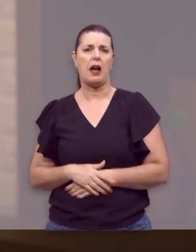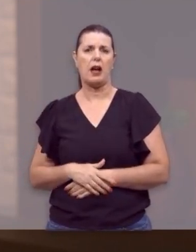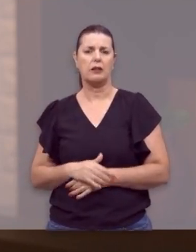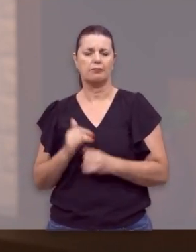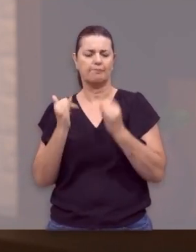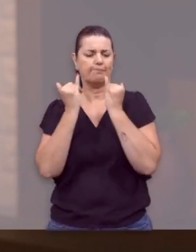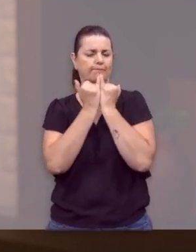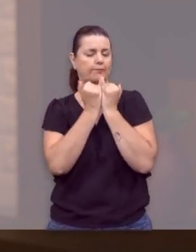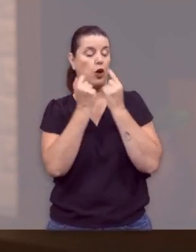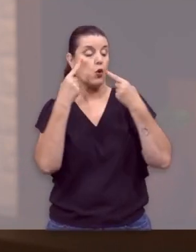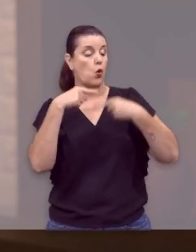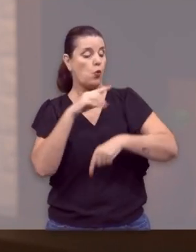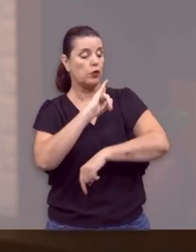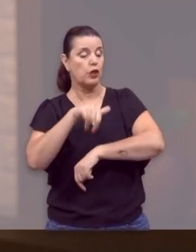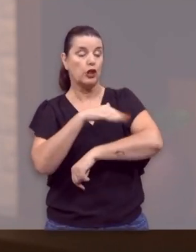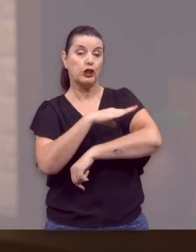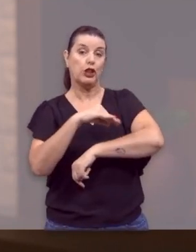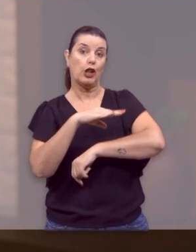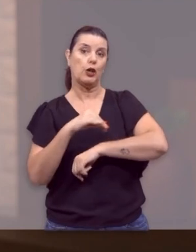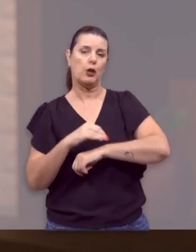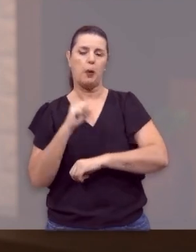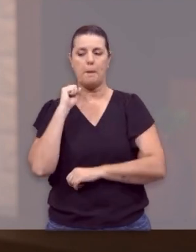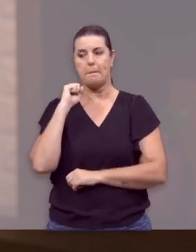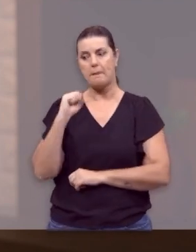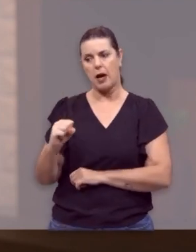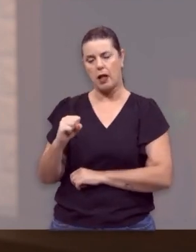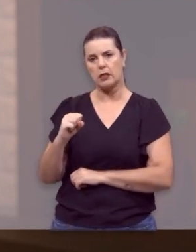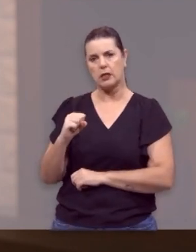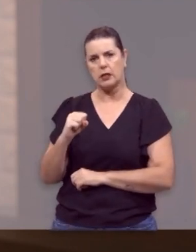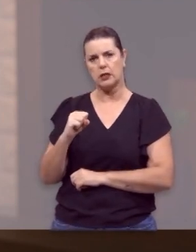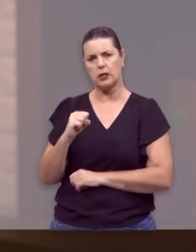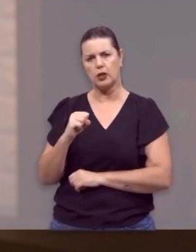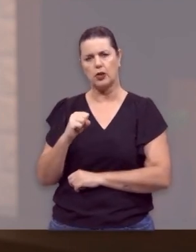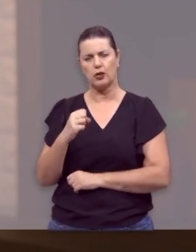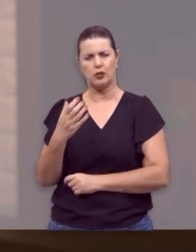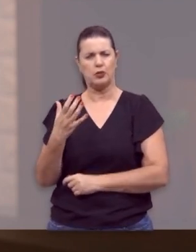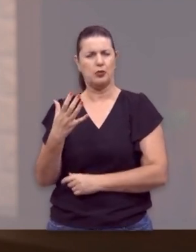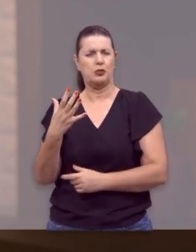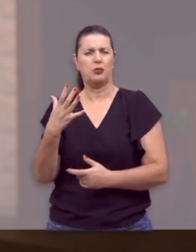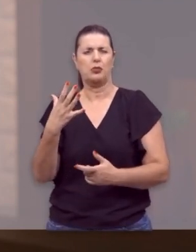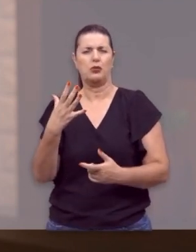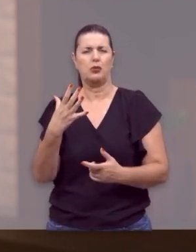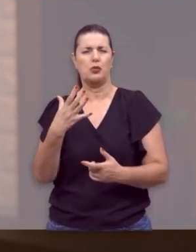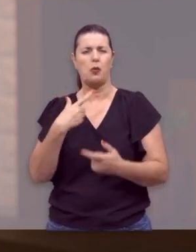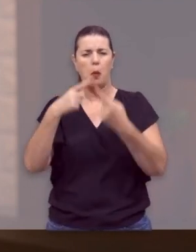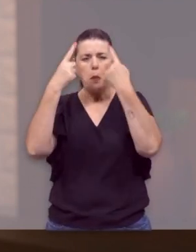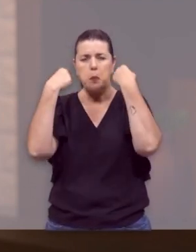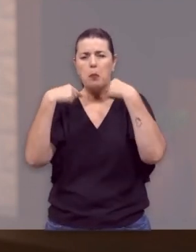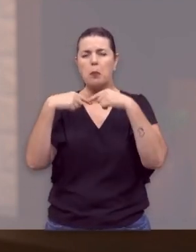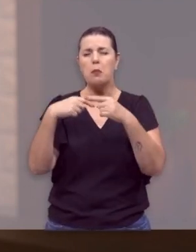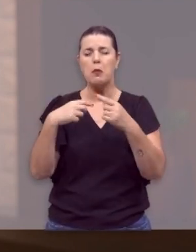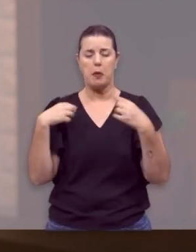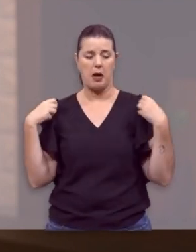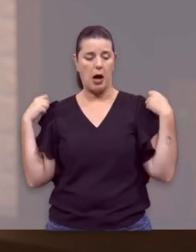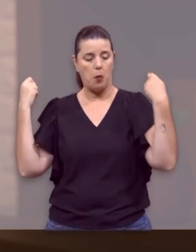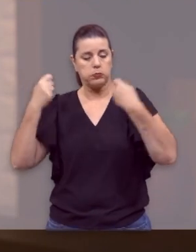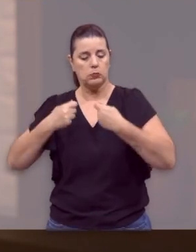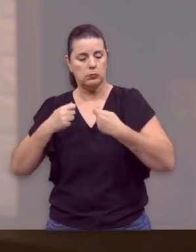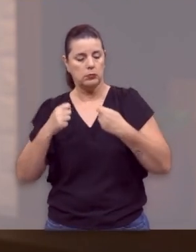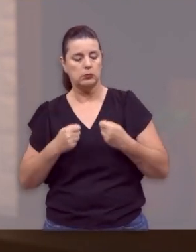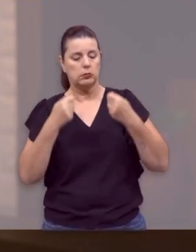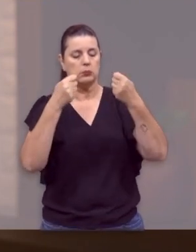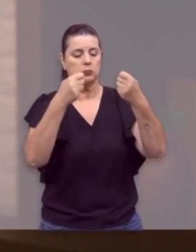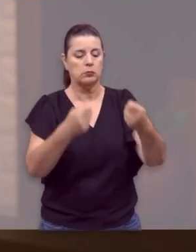Tramaram contra o Jacó, matando um bode, empapuçando túnica de José com o sangue